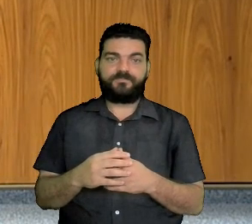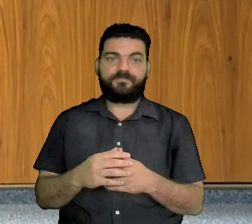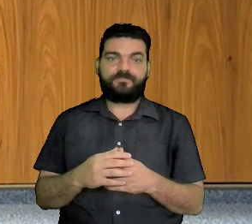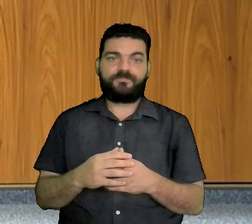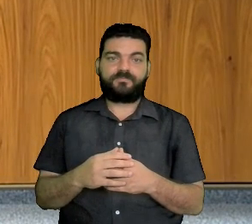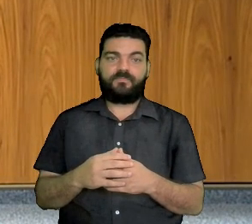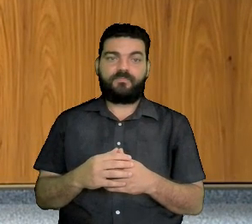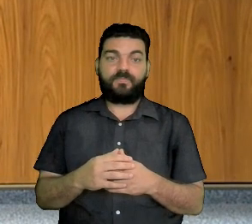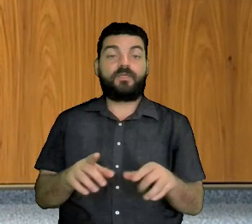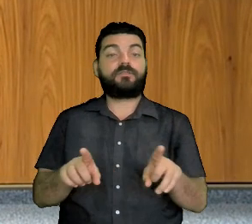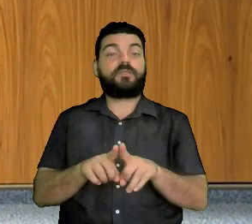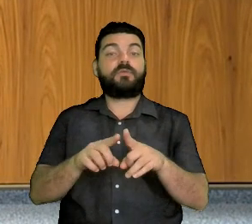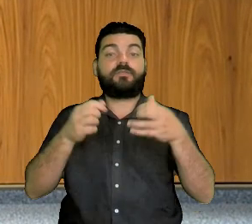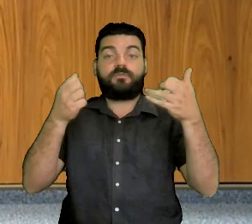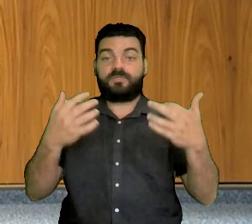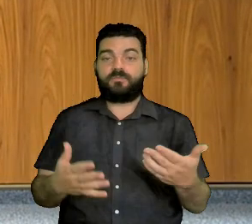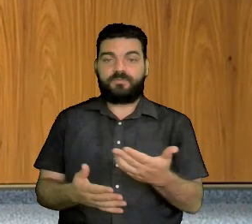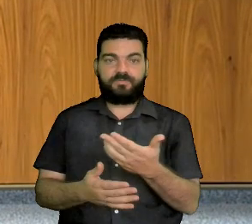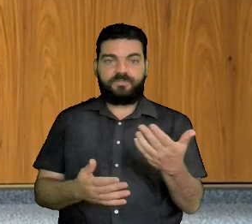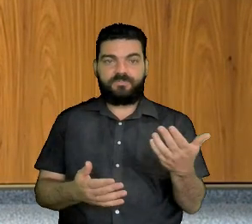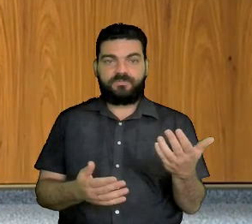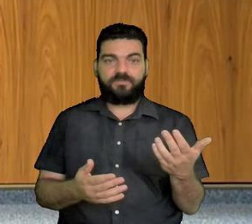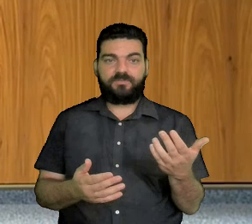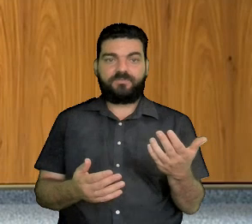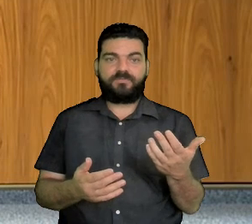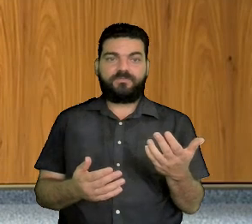Aproveitando aqui a oportunidade,